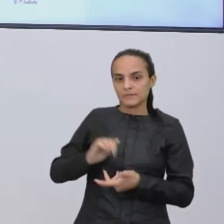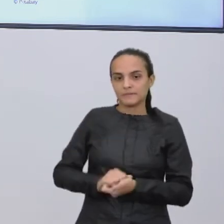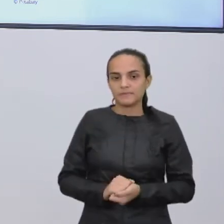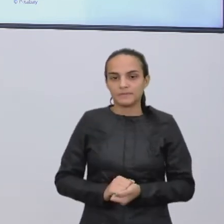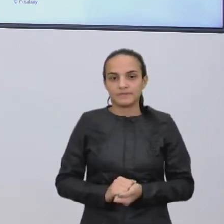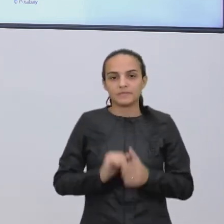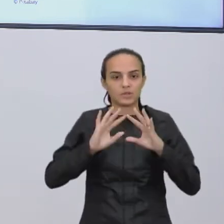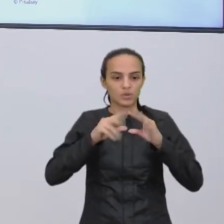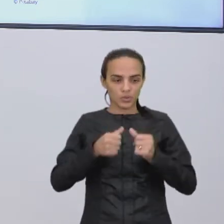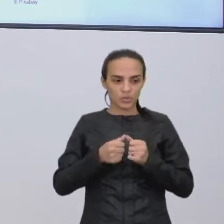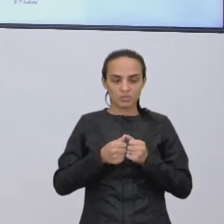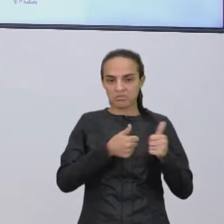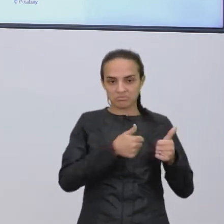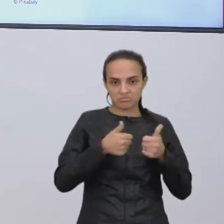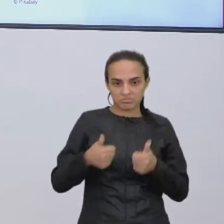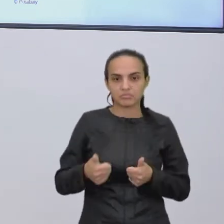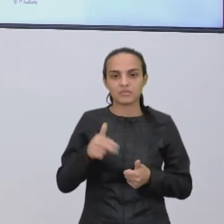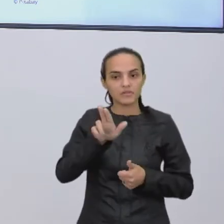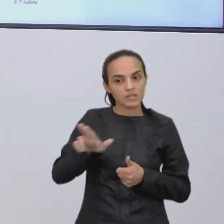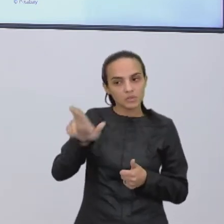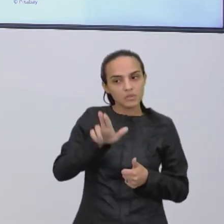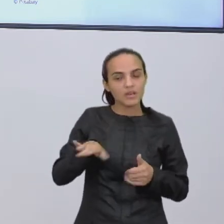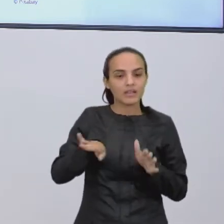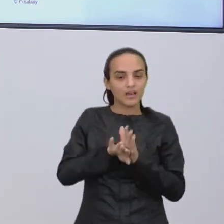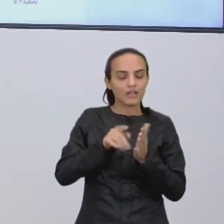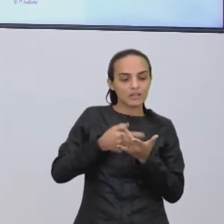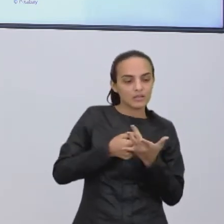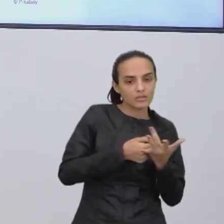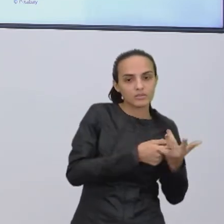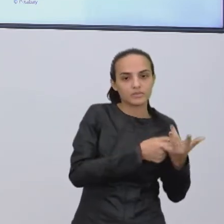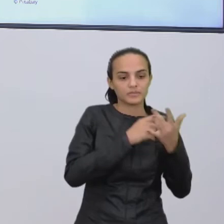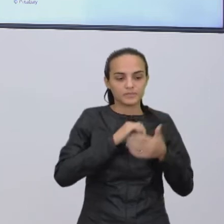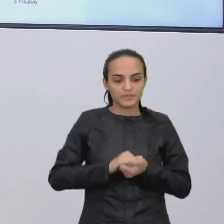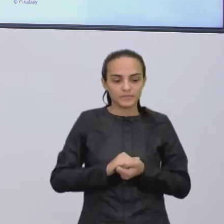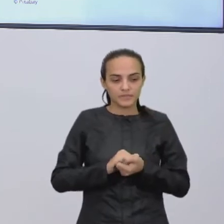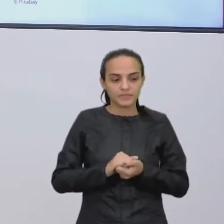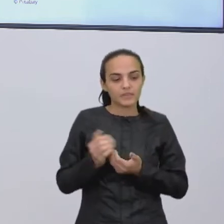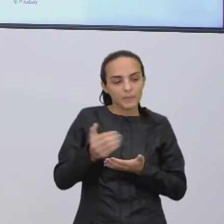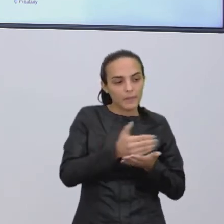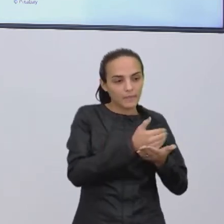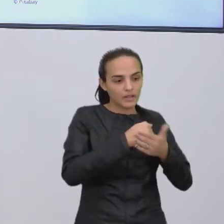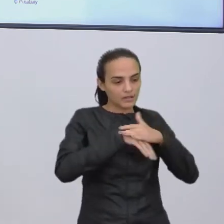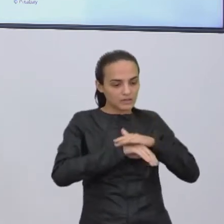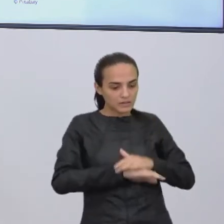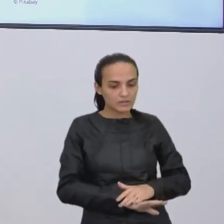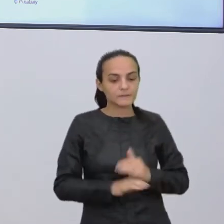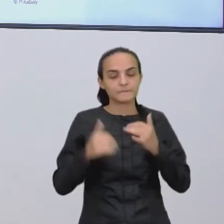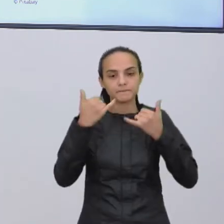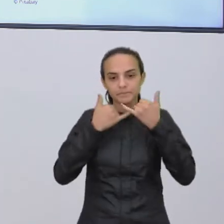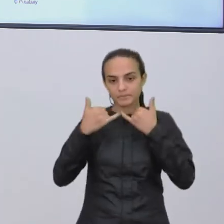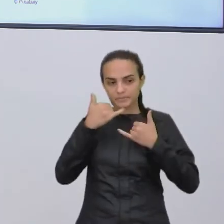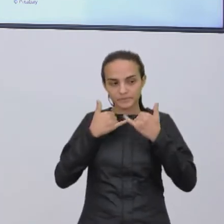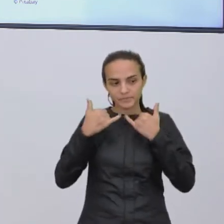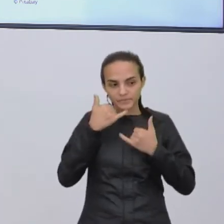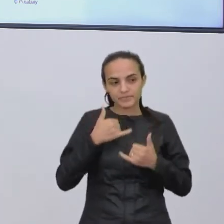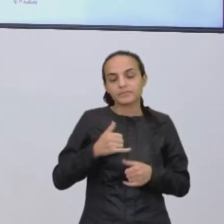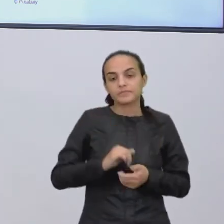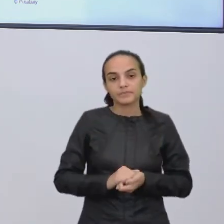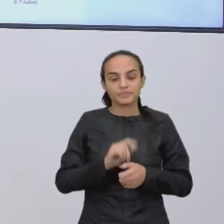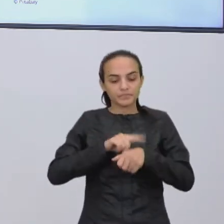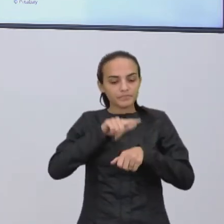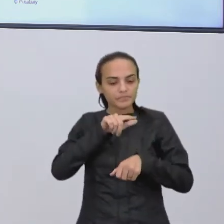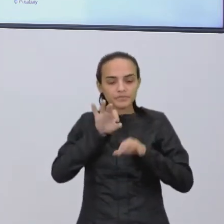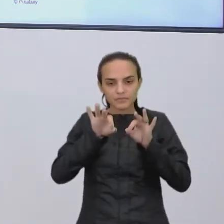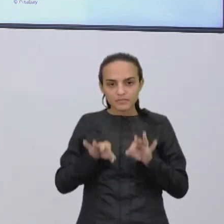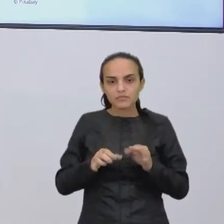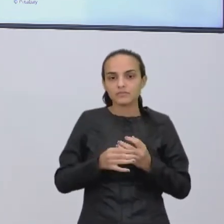é informatizado, né? Usa-se a tecnologia para se pegar essas informações e aí elas são transmitidas em tempo